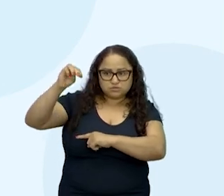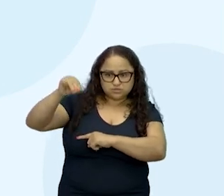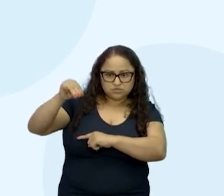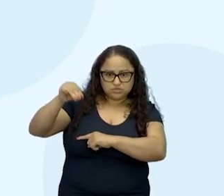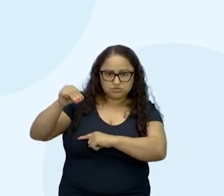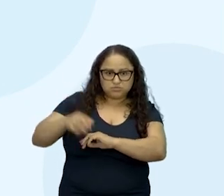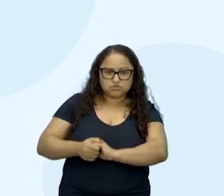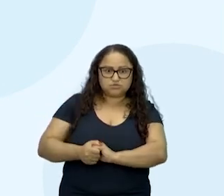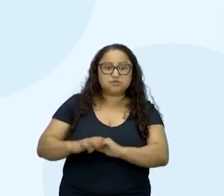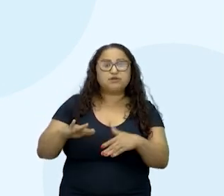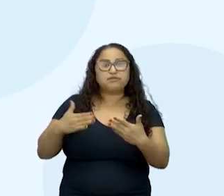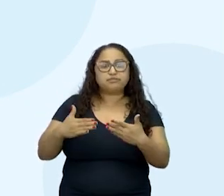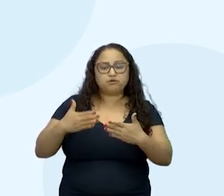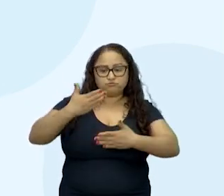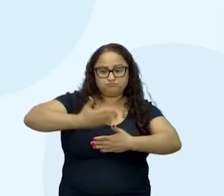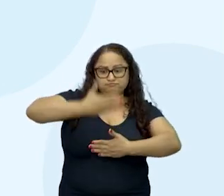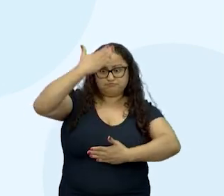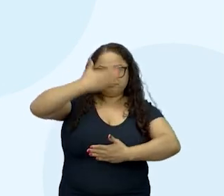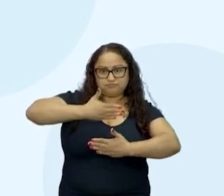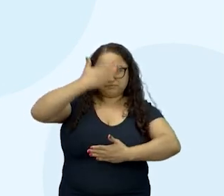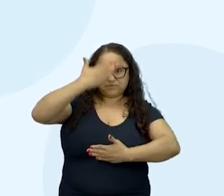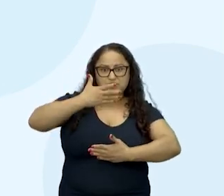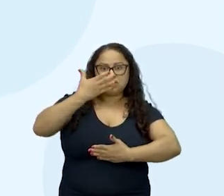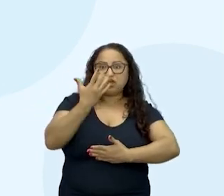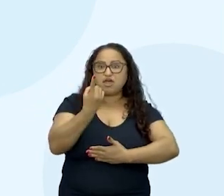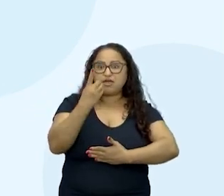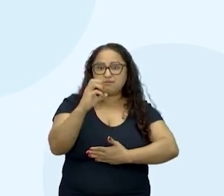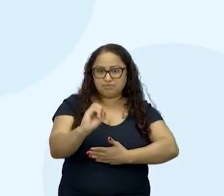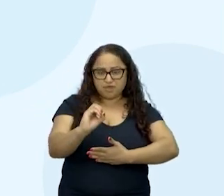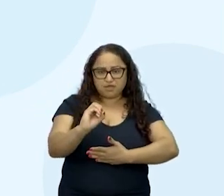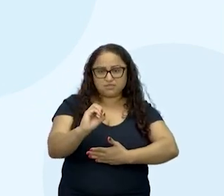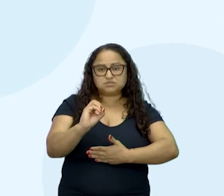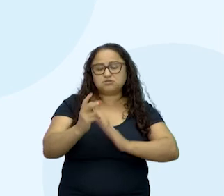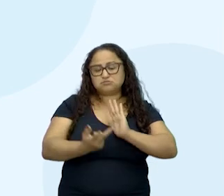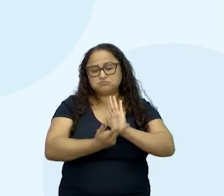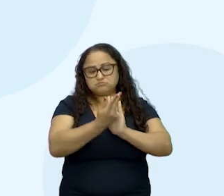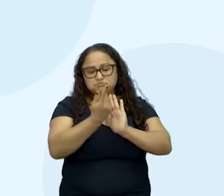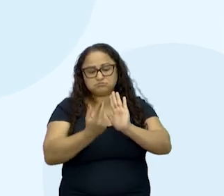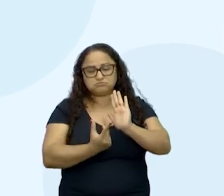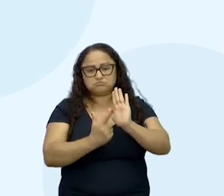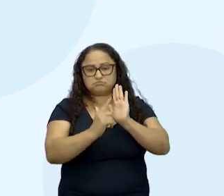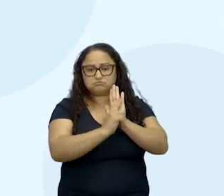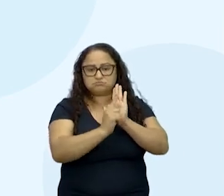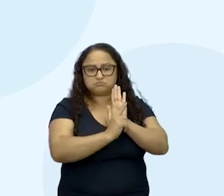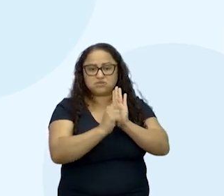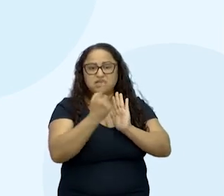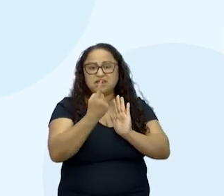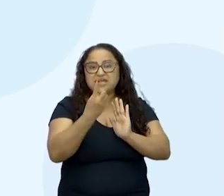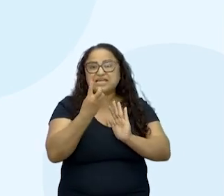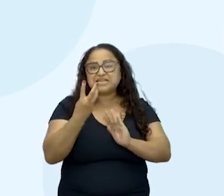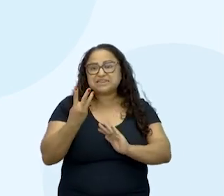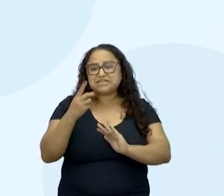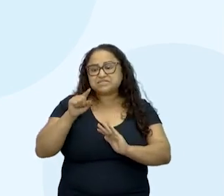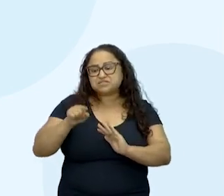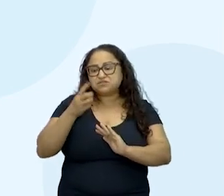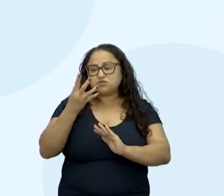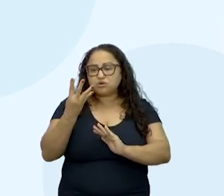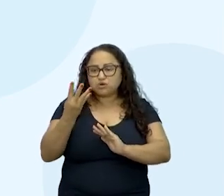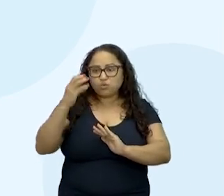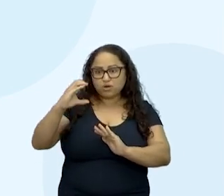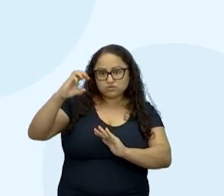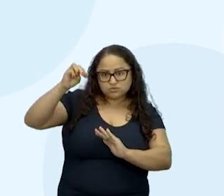Então, a frente de 10 metros no papel seria desenhada com 13,4 centímetros